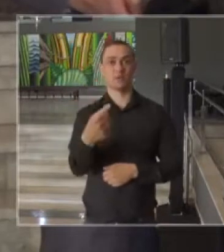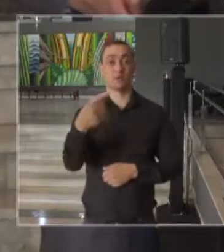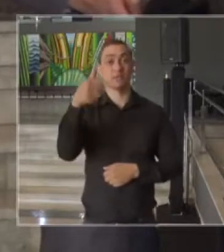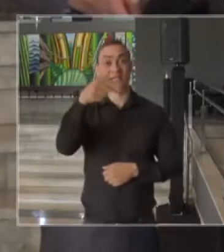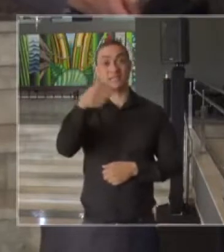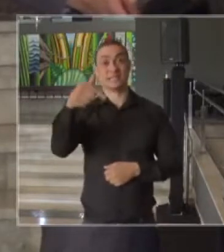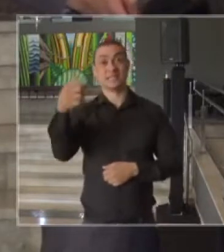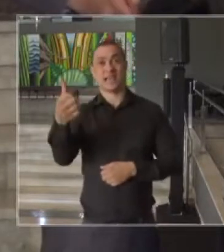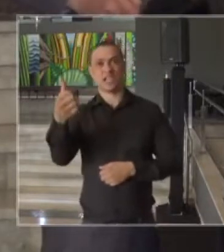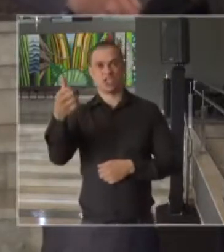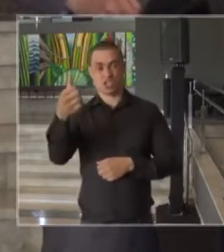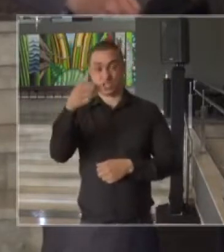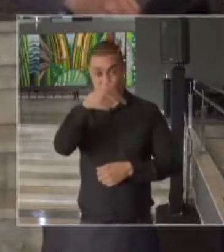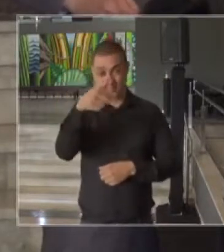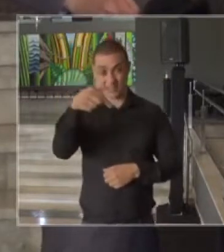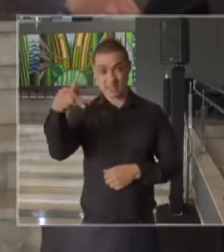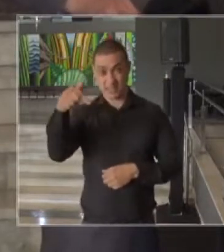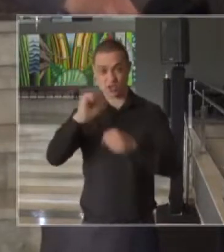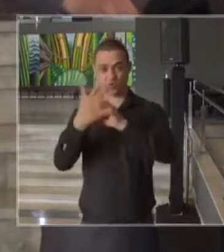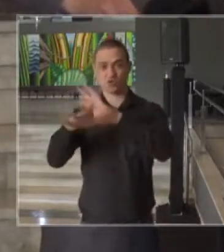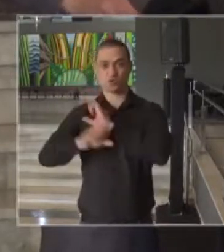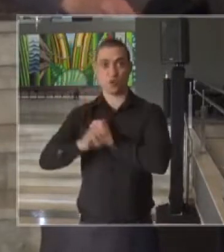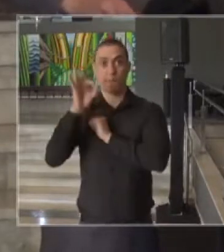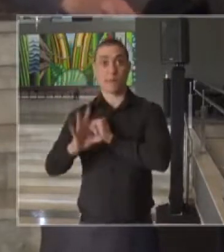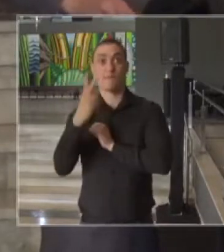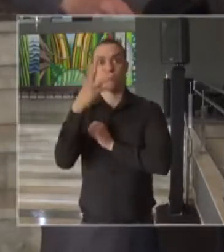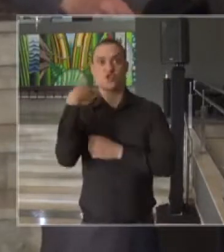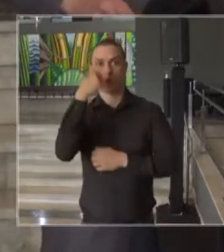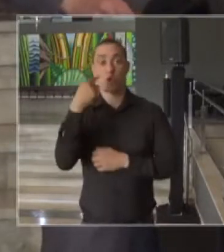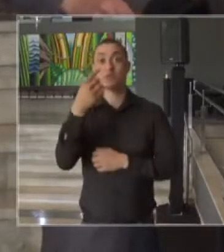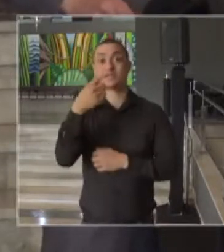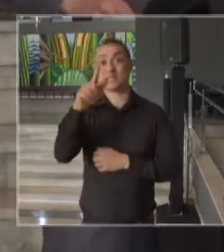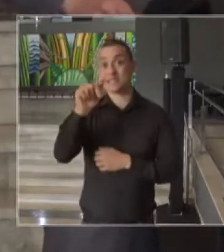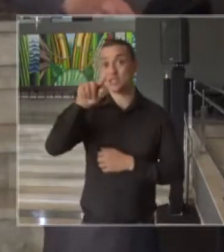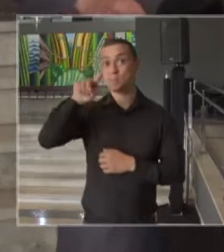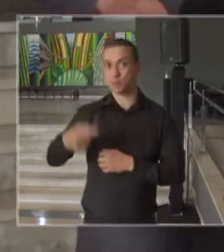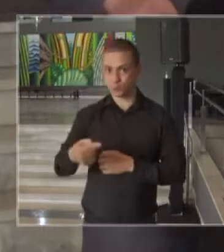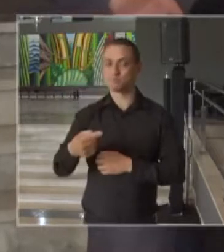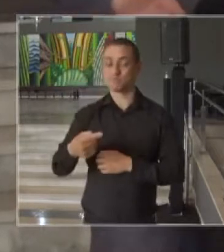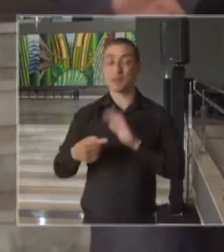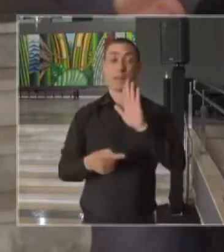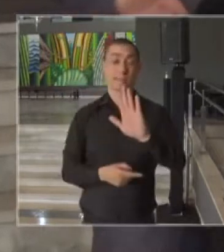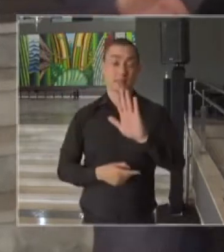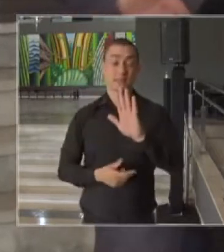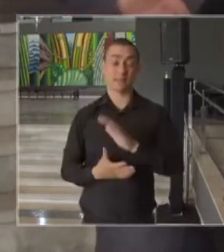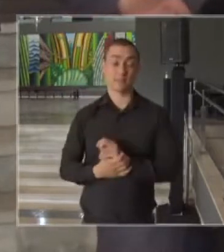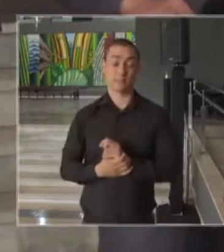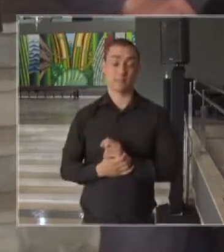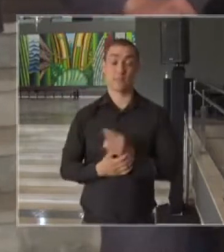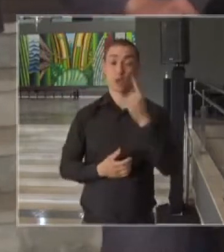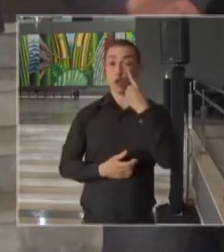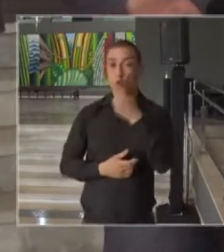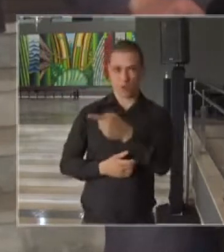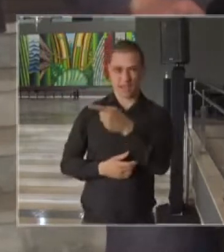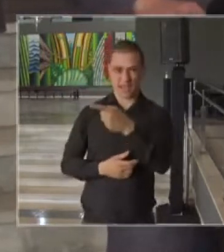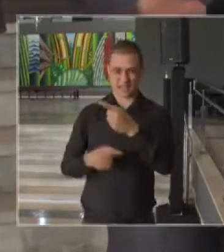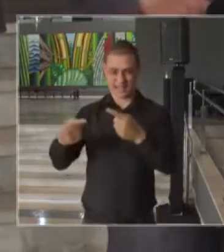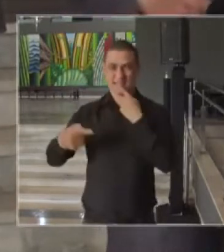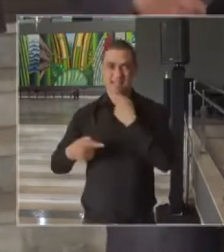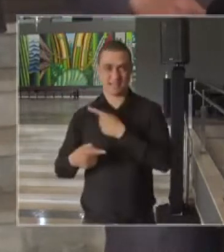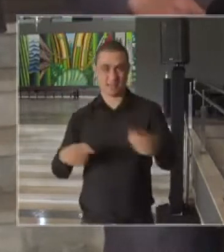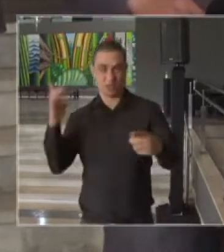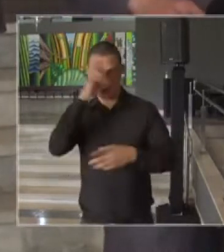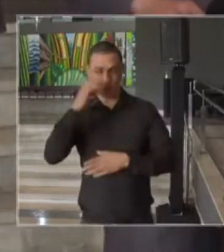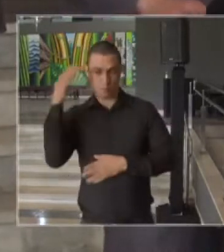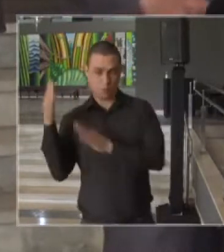16777 casos confirmados nas últimas 24 horas mas se nós analisarmos e esta semana